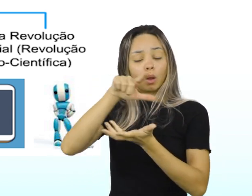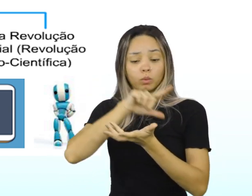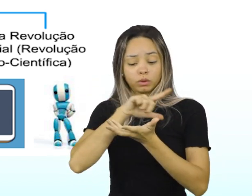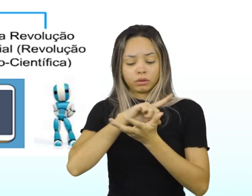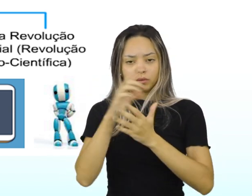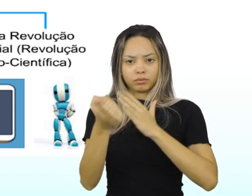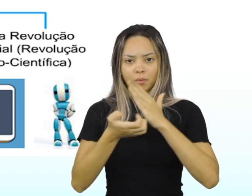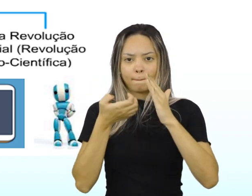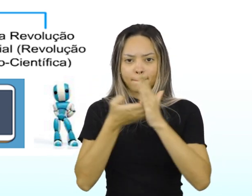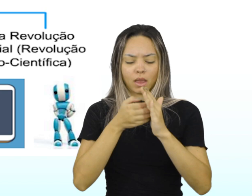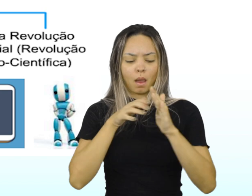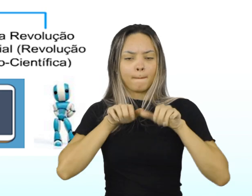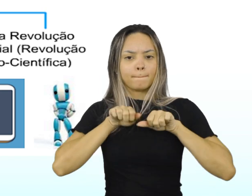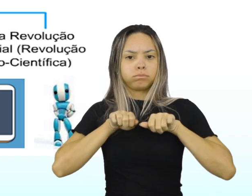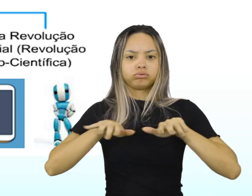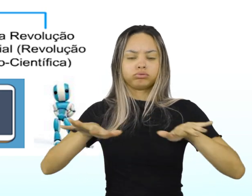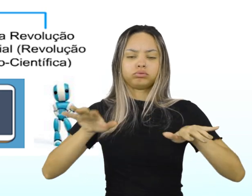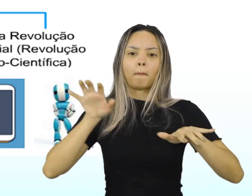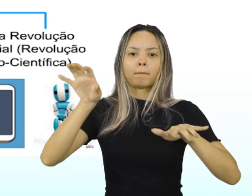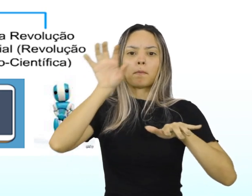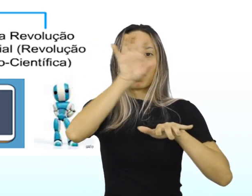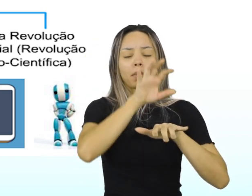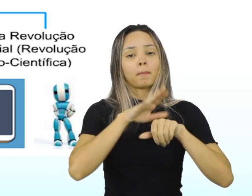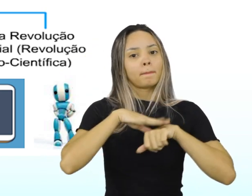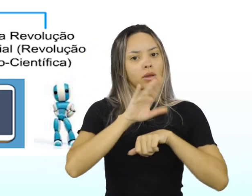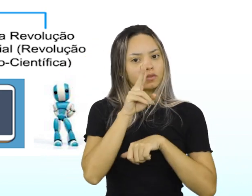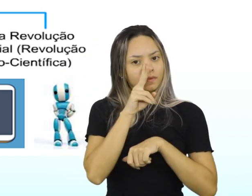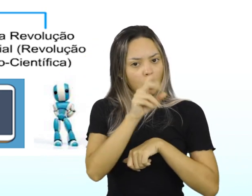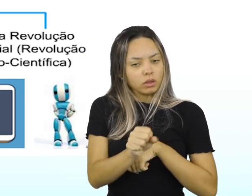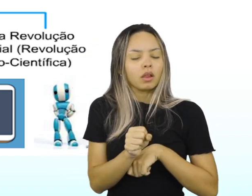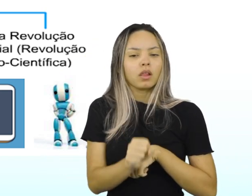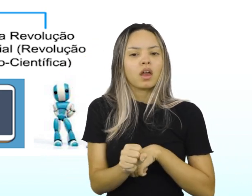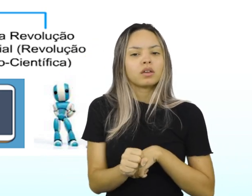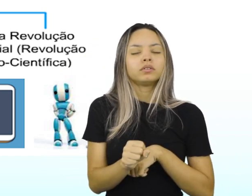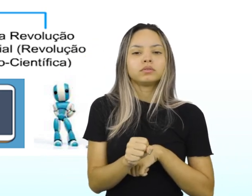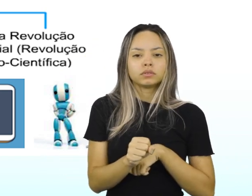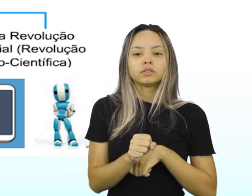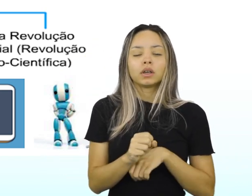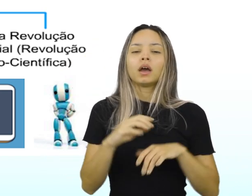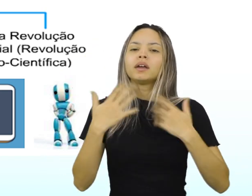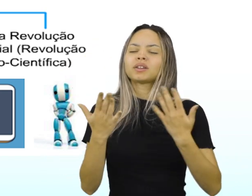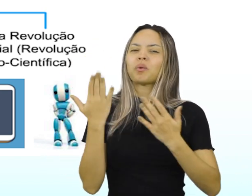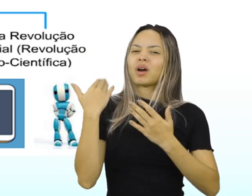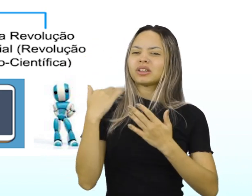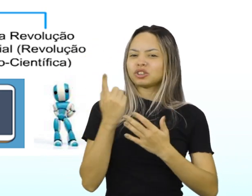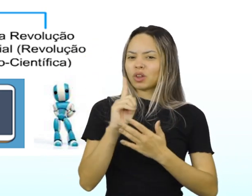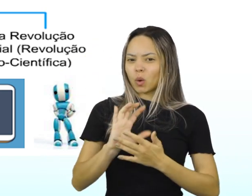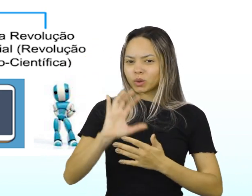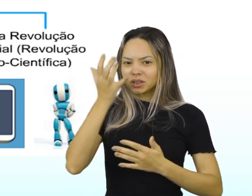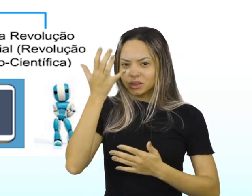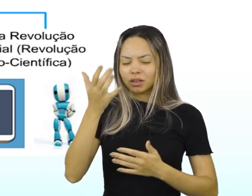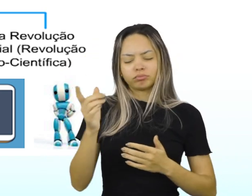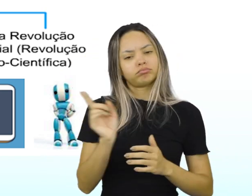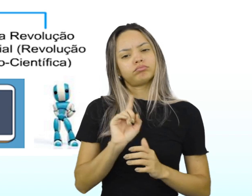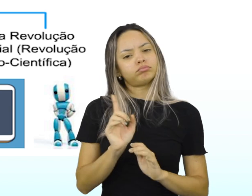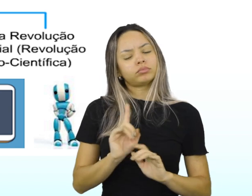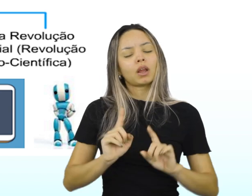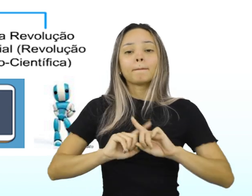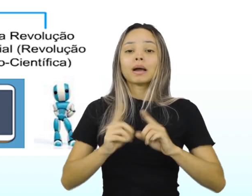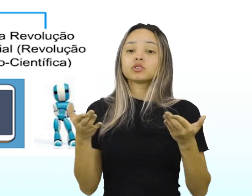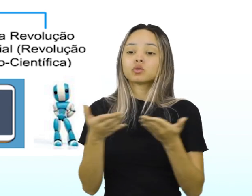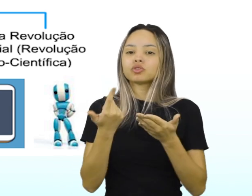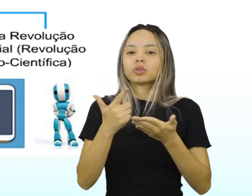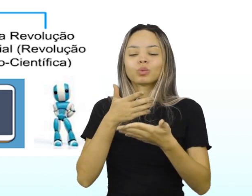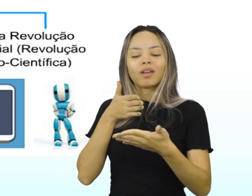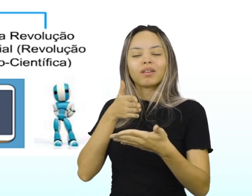expansão das multinacionais para o mundo todo, ela se fortalece. Não que ela não estava acontecendo, mas agora ela não